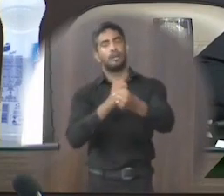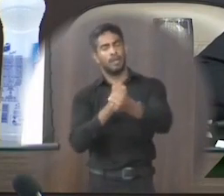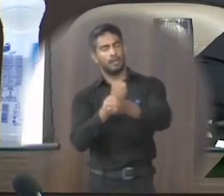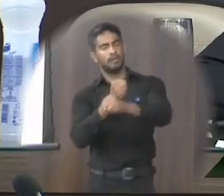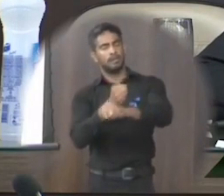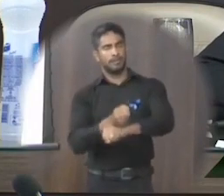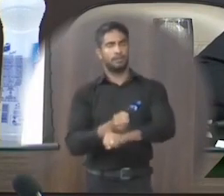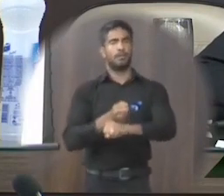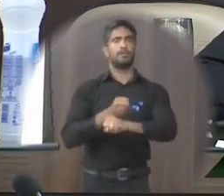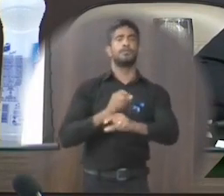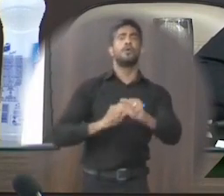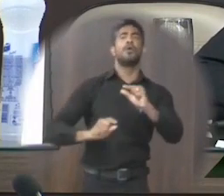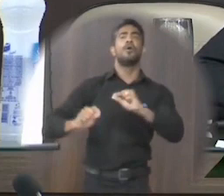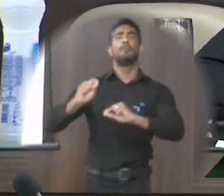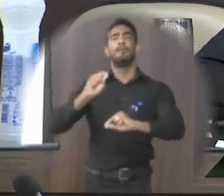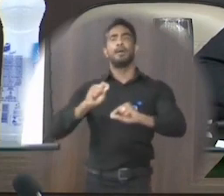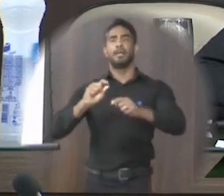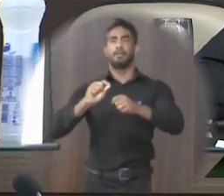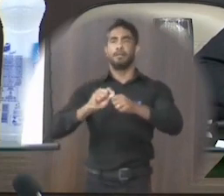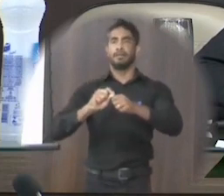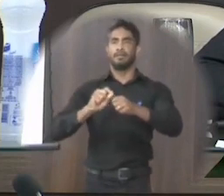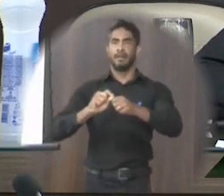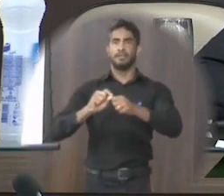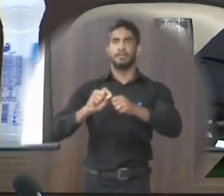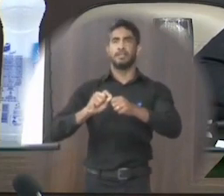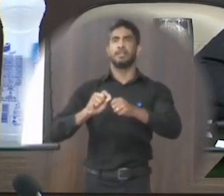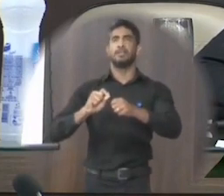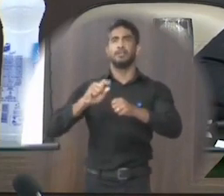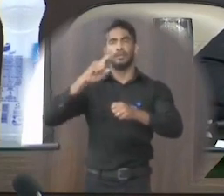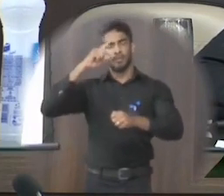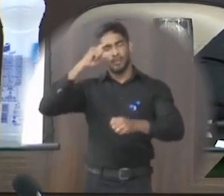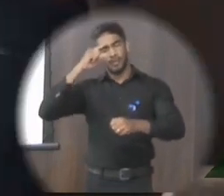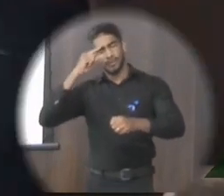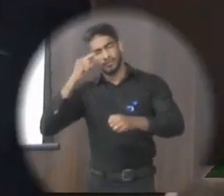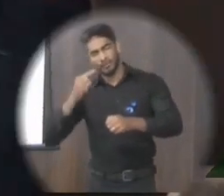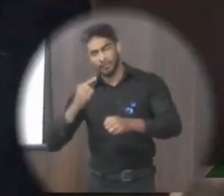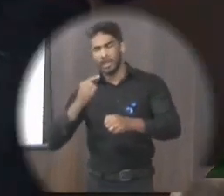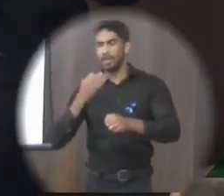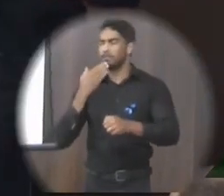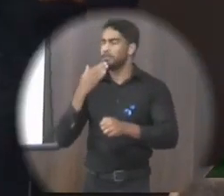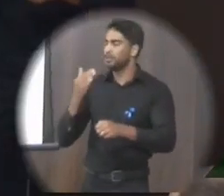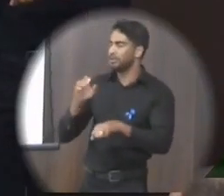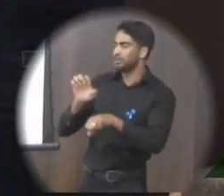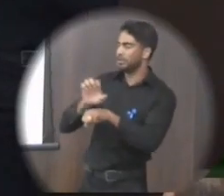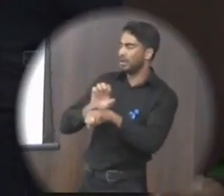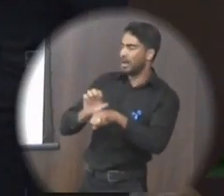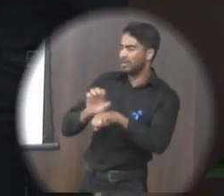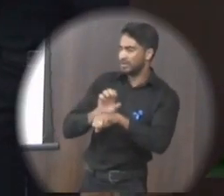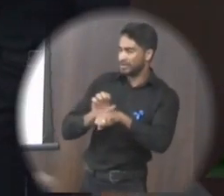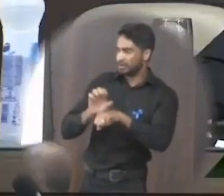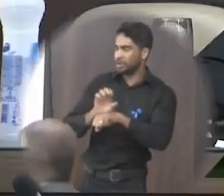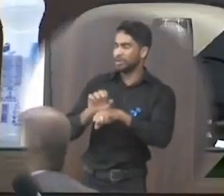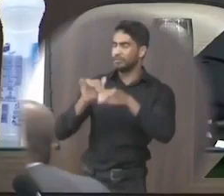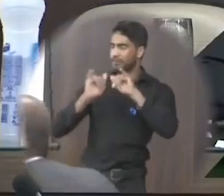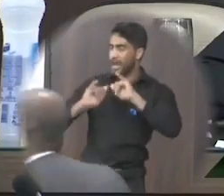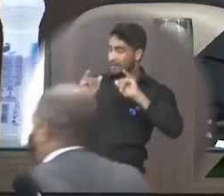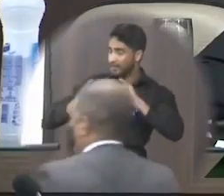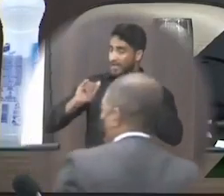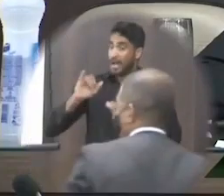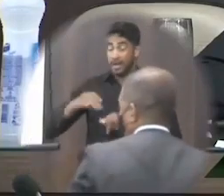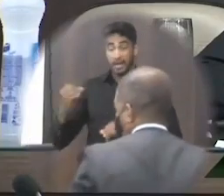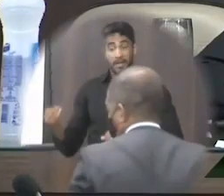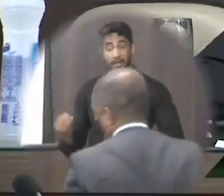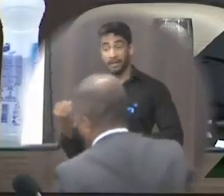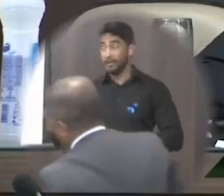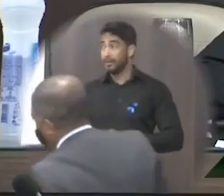poder estar formando essa brigada, né? Vamos acionar aí o executivo, né? É importante a gente